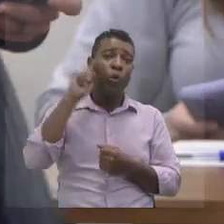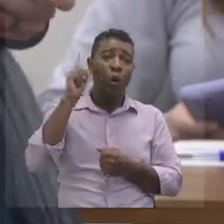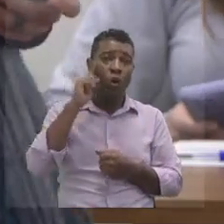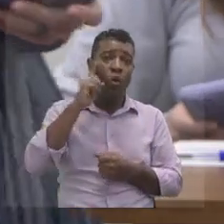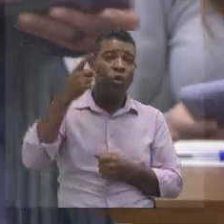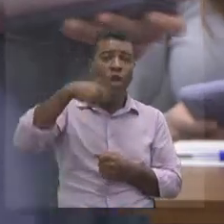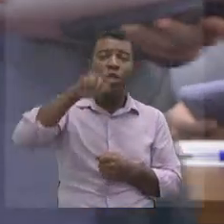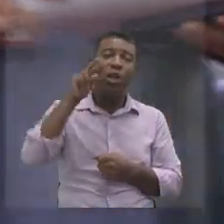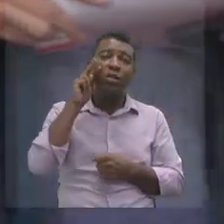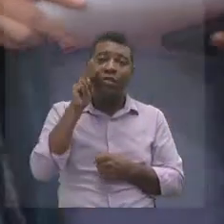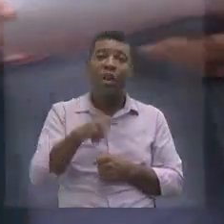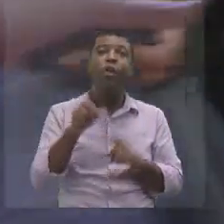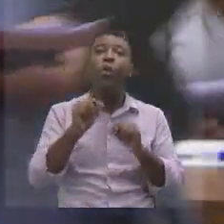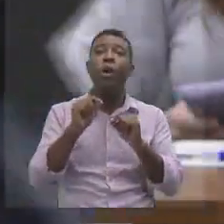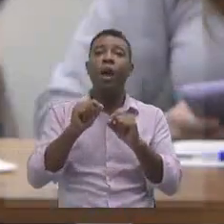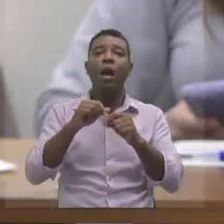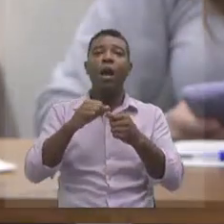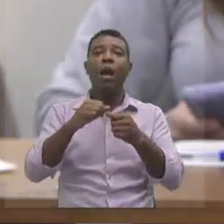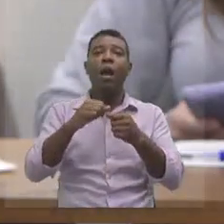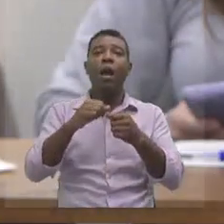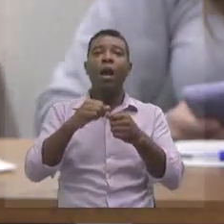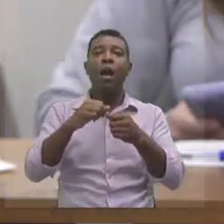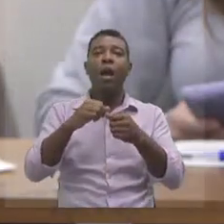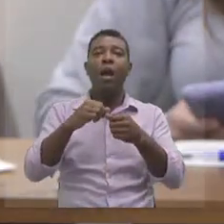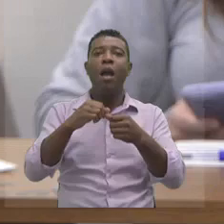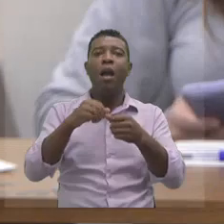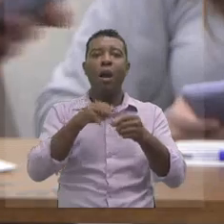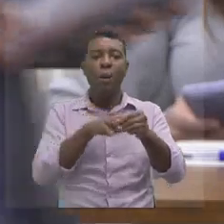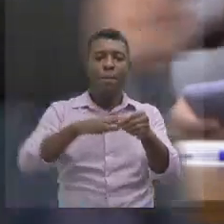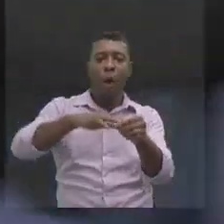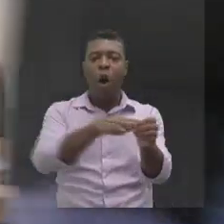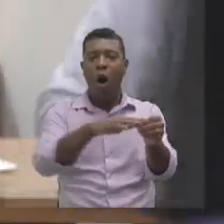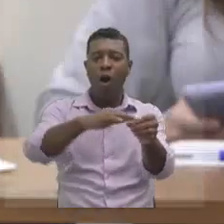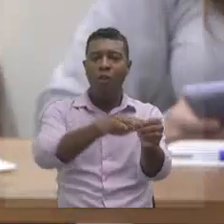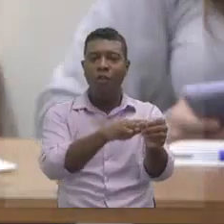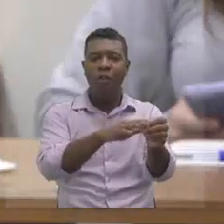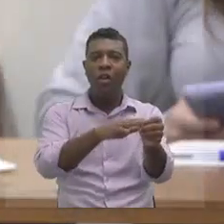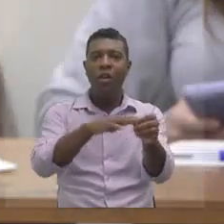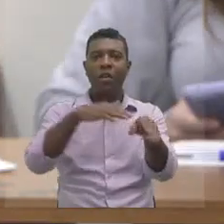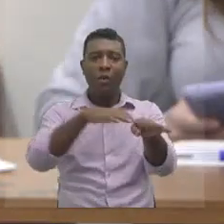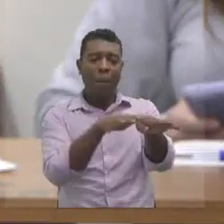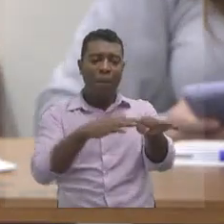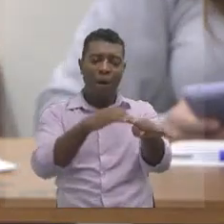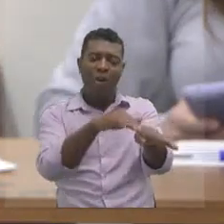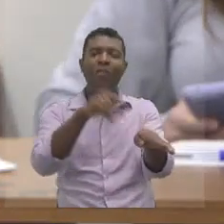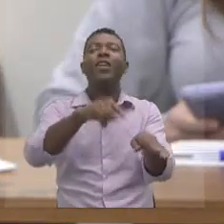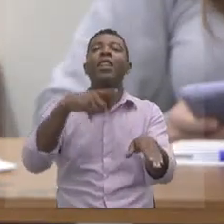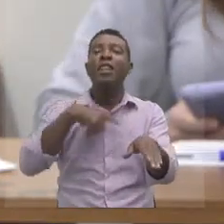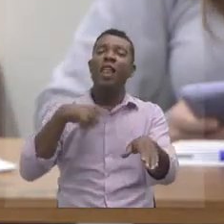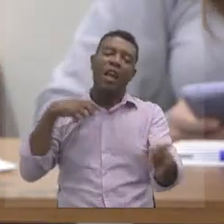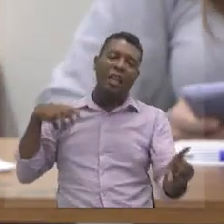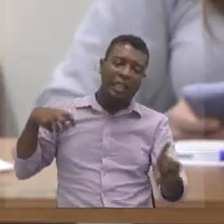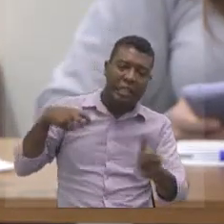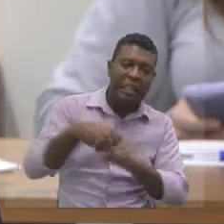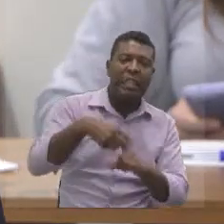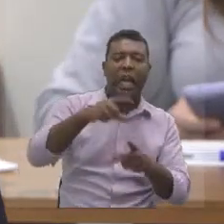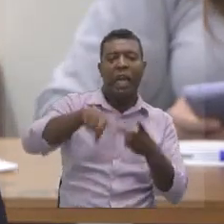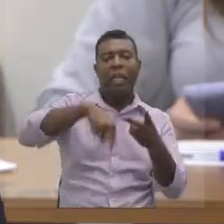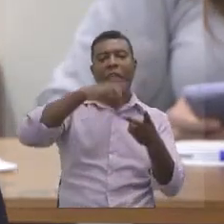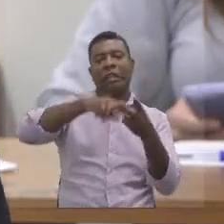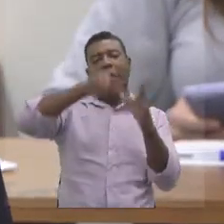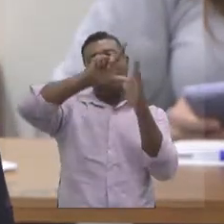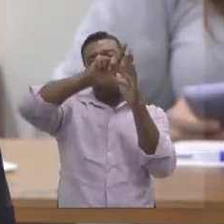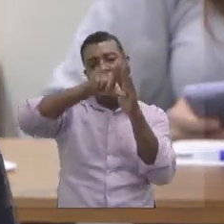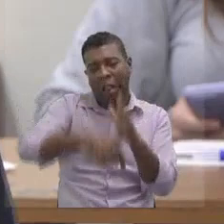Move acidentes recorrentes Sem contar os ônibus do catiados os atrasos infelizmente isso ainda é muito vergonhoso